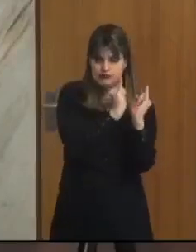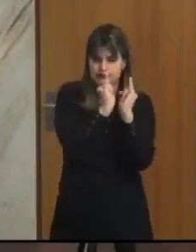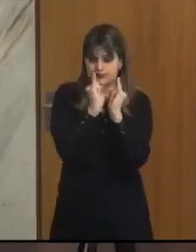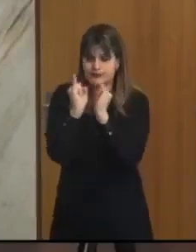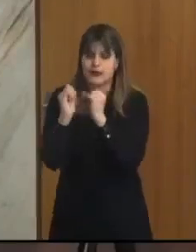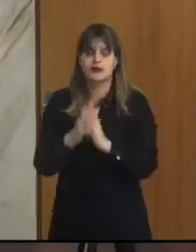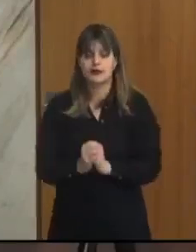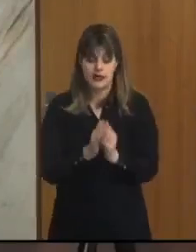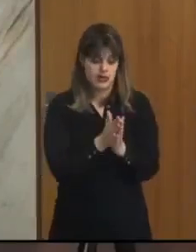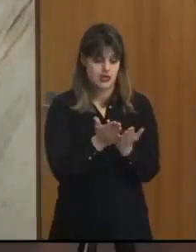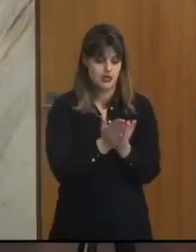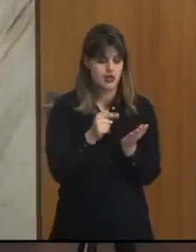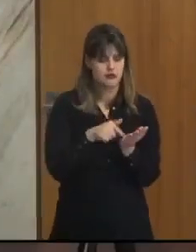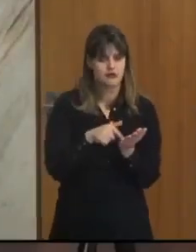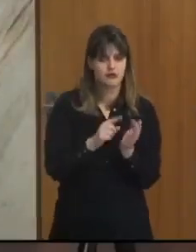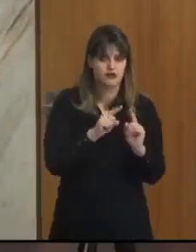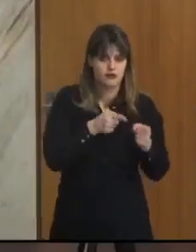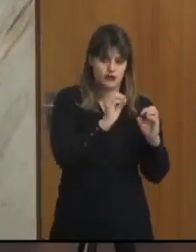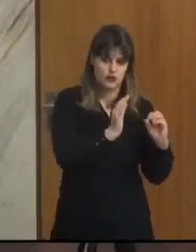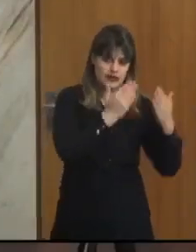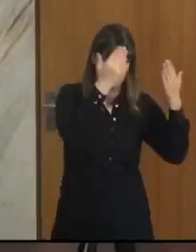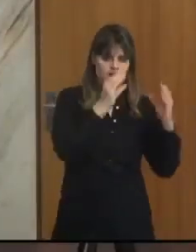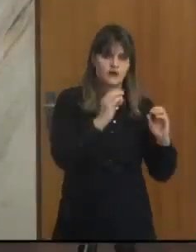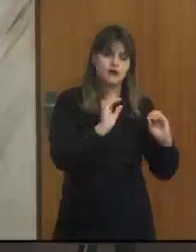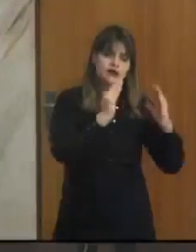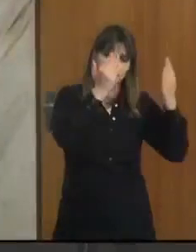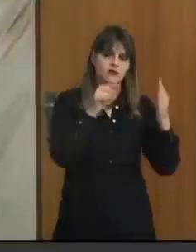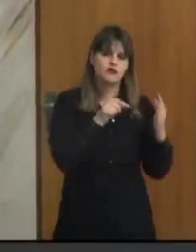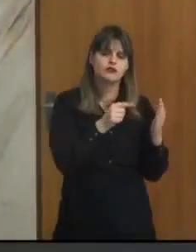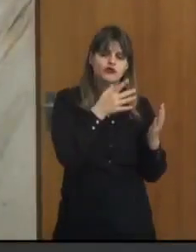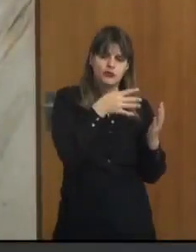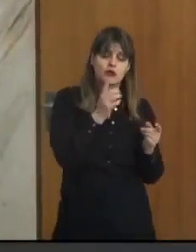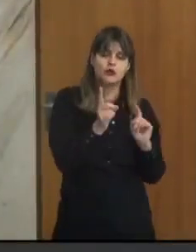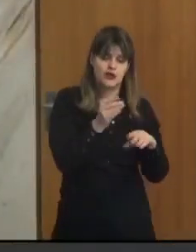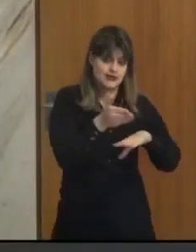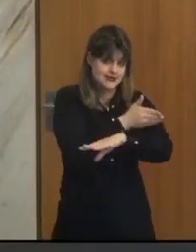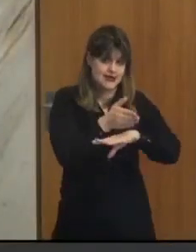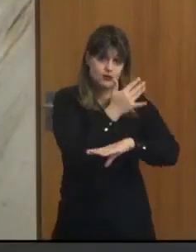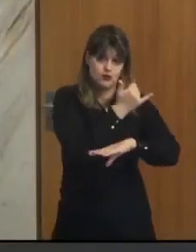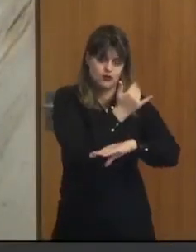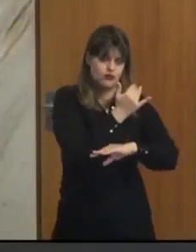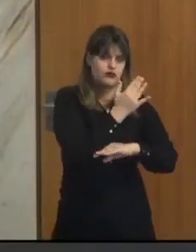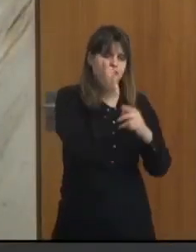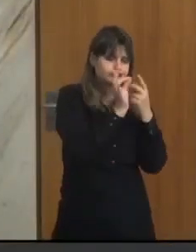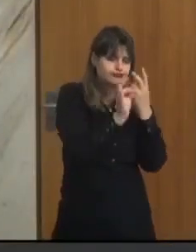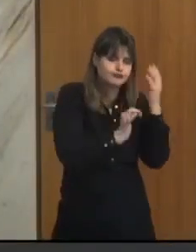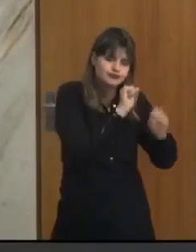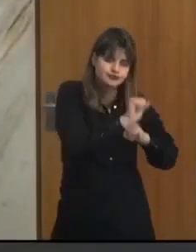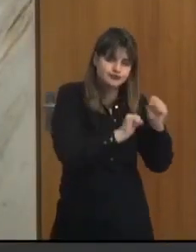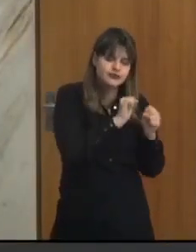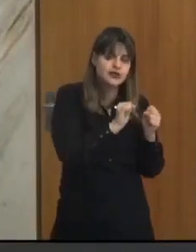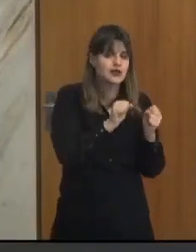de acordo com o catálogo, vamos começar do início. O início é uma descrição do século XII, onde